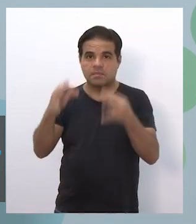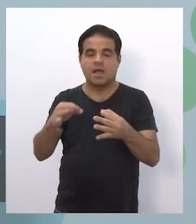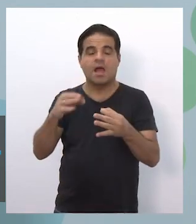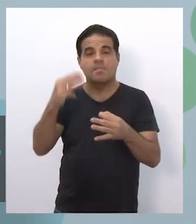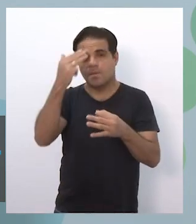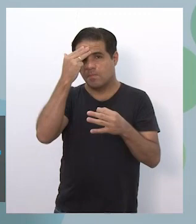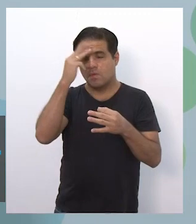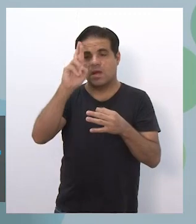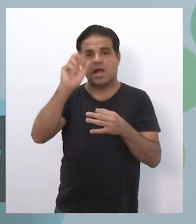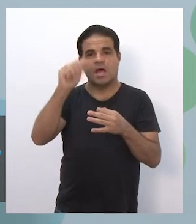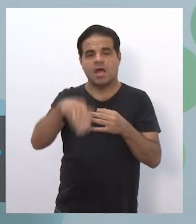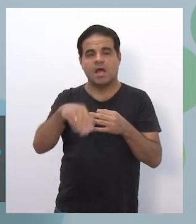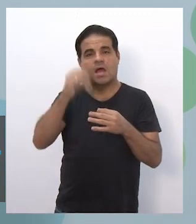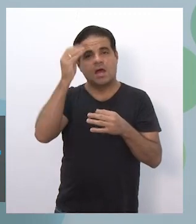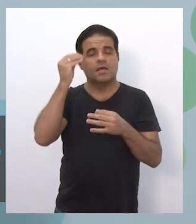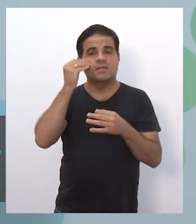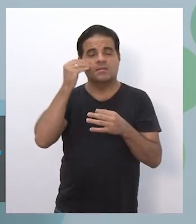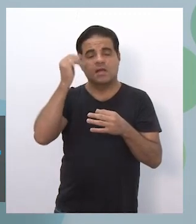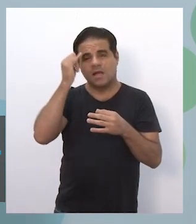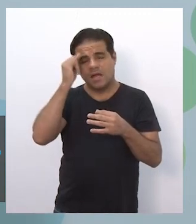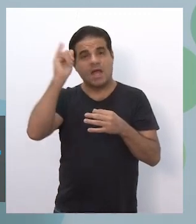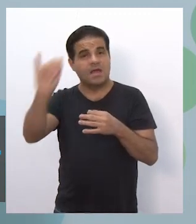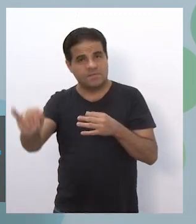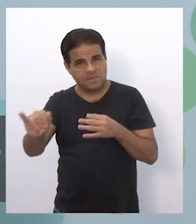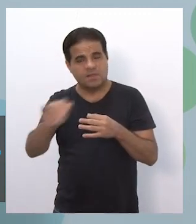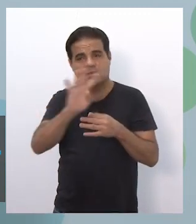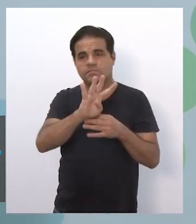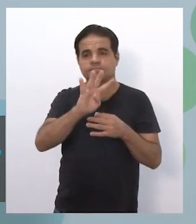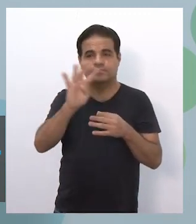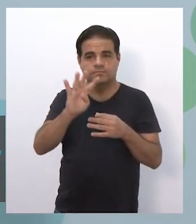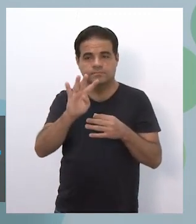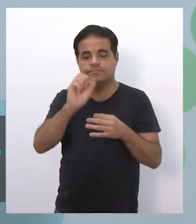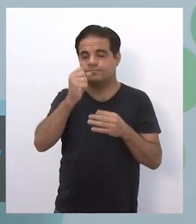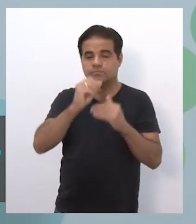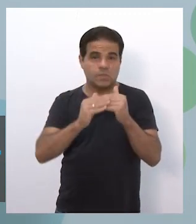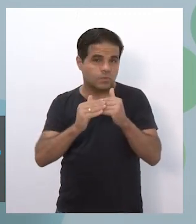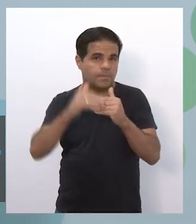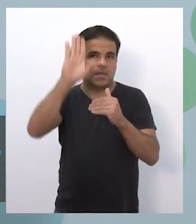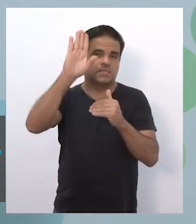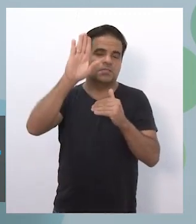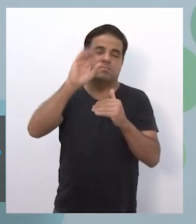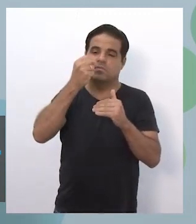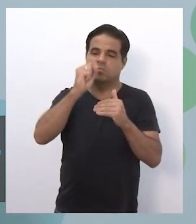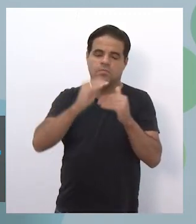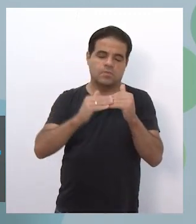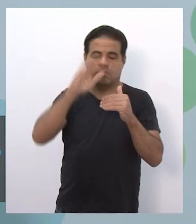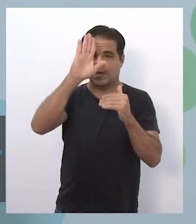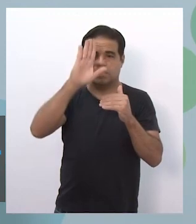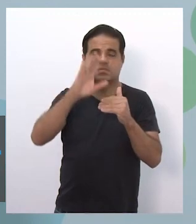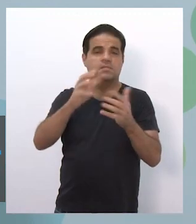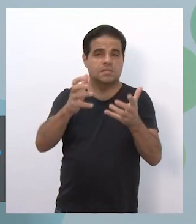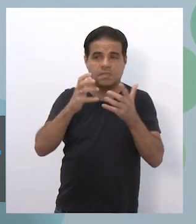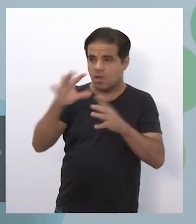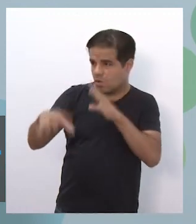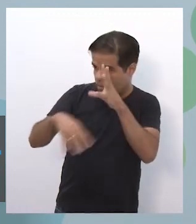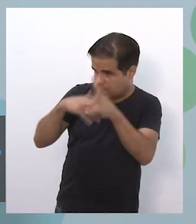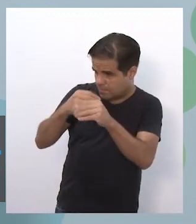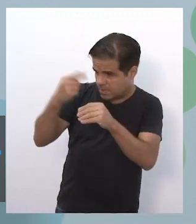tá? E tentar evitar comprar de 4 GB de RAM, sempre de 8 para cima. Certo? Rodrigo, quer complementar um pouquinho?